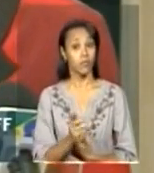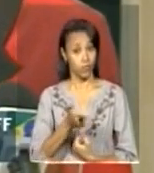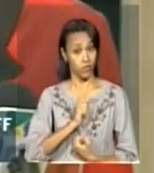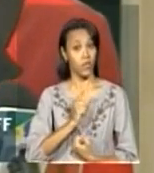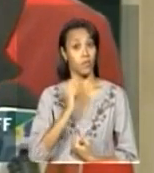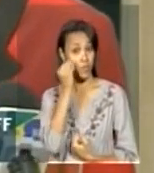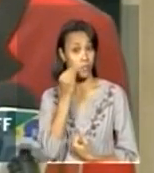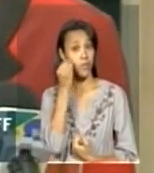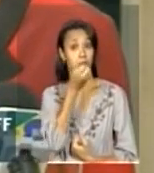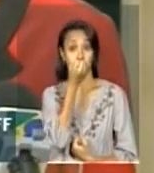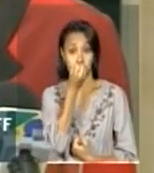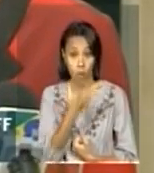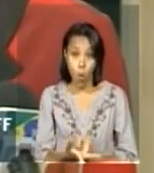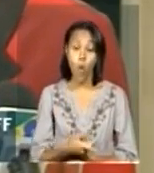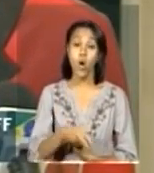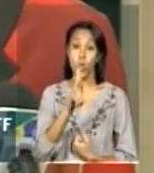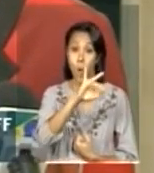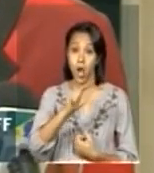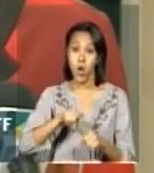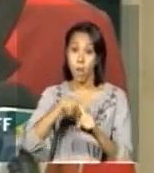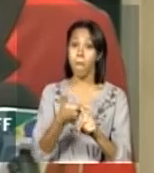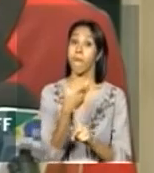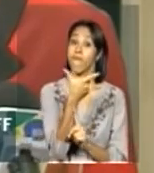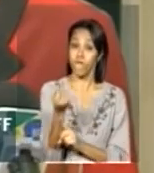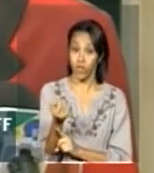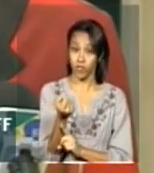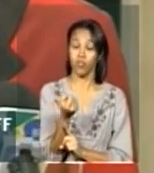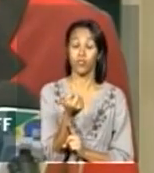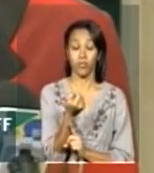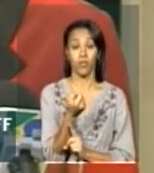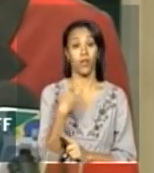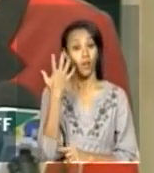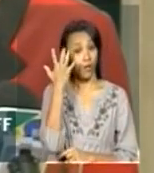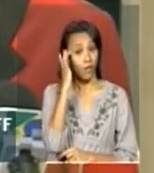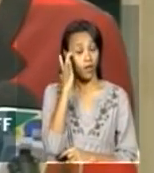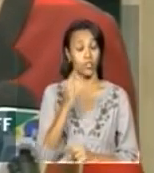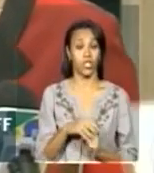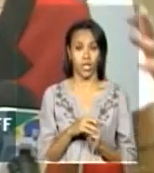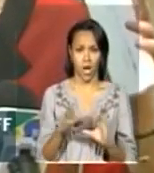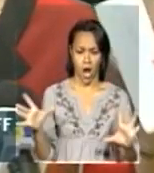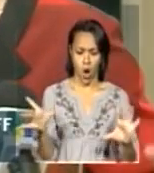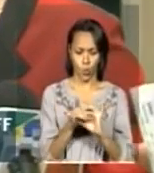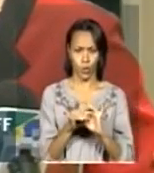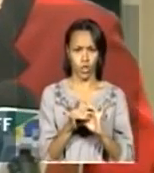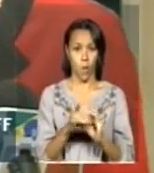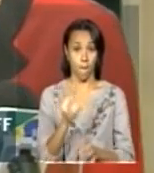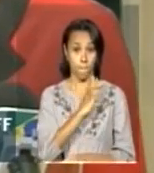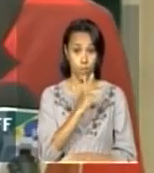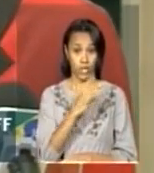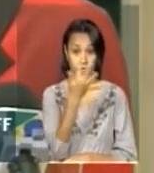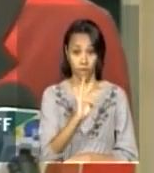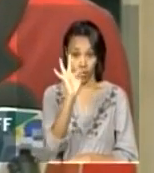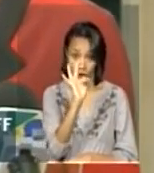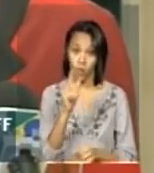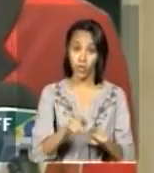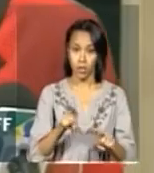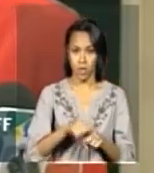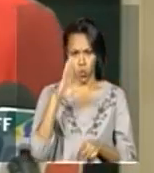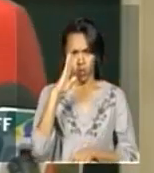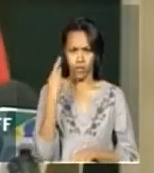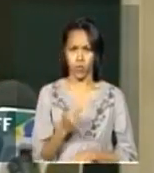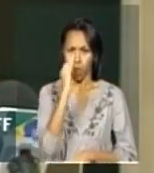experiência boa com a Rio Mais 20. Acho que a união entre a Polícia Federal e o Exército